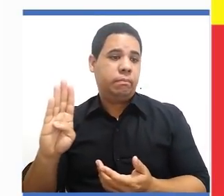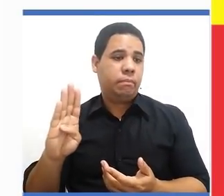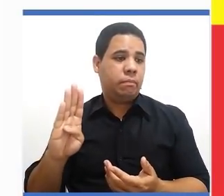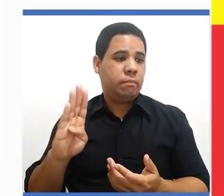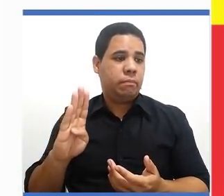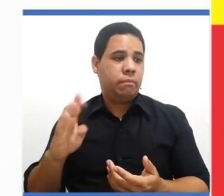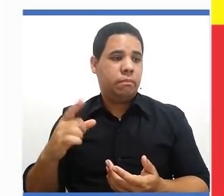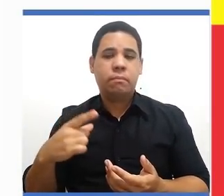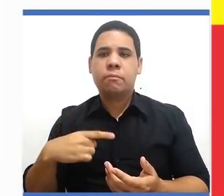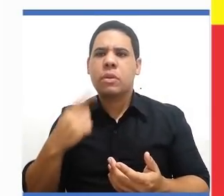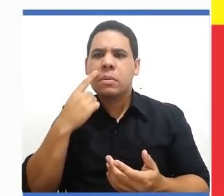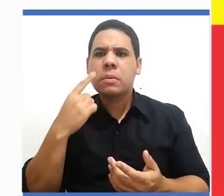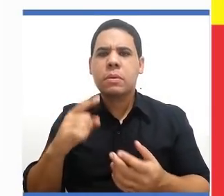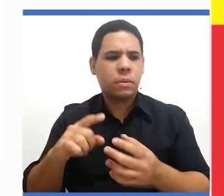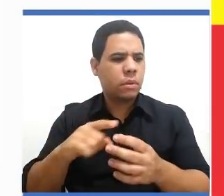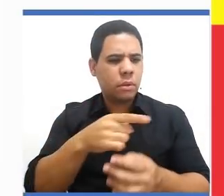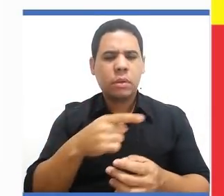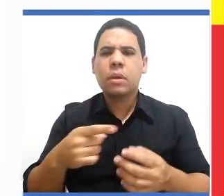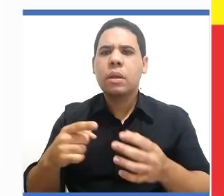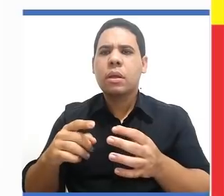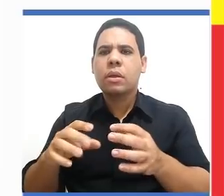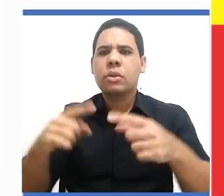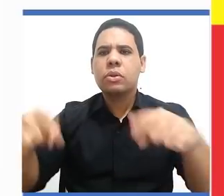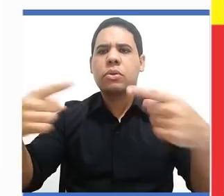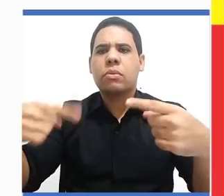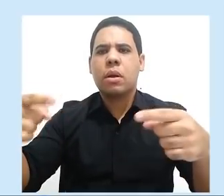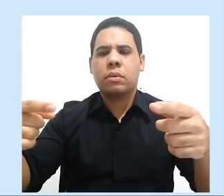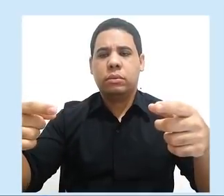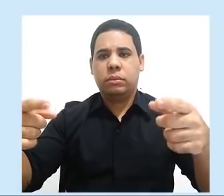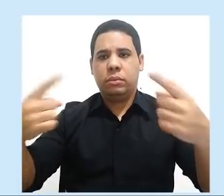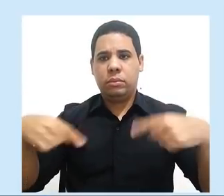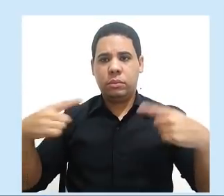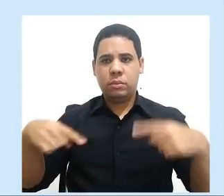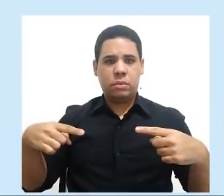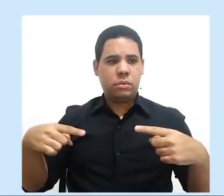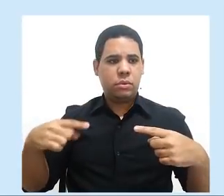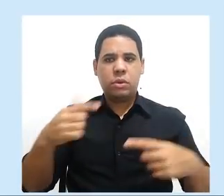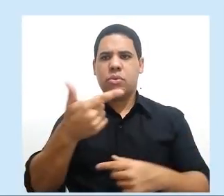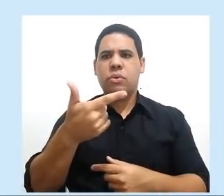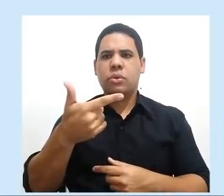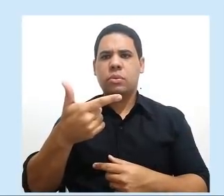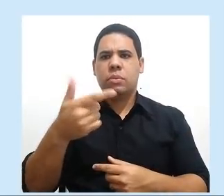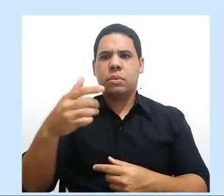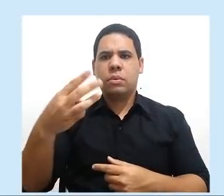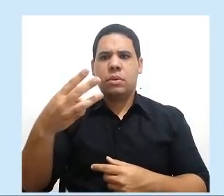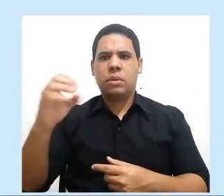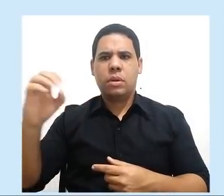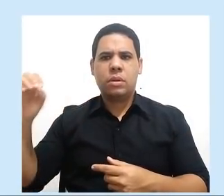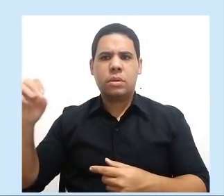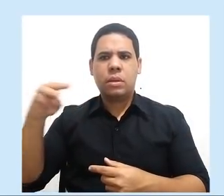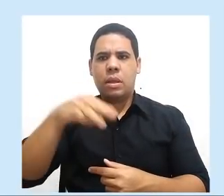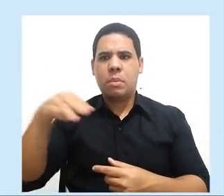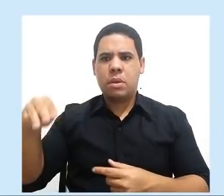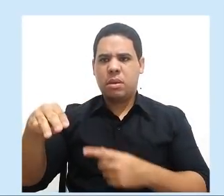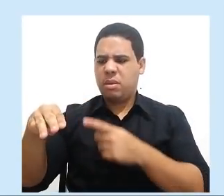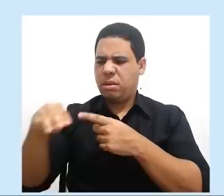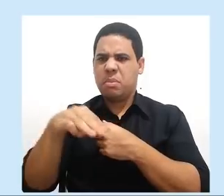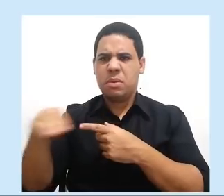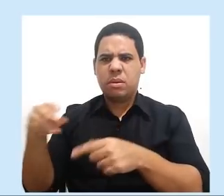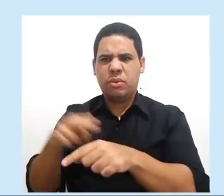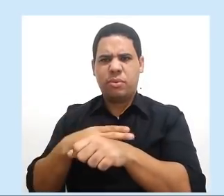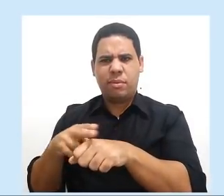aí que de uma roda para outra tem 2.300 mm. Ah, o que é mm? Ah, aquele